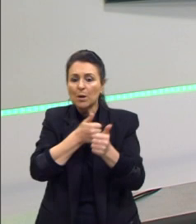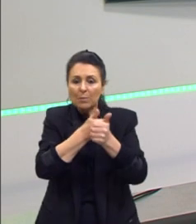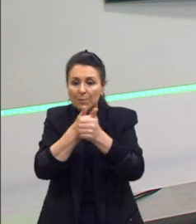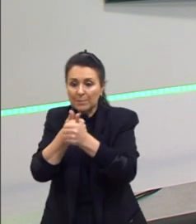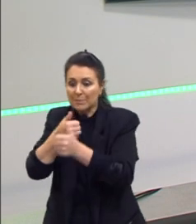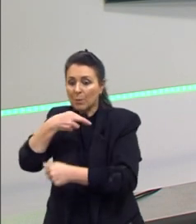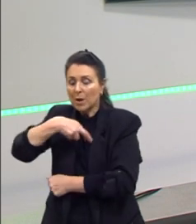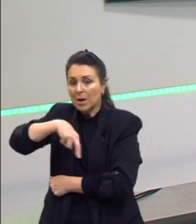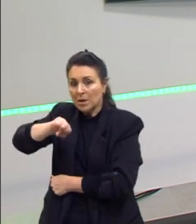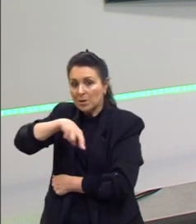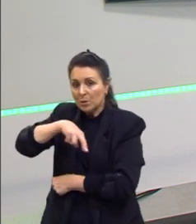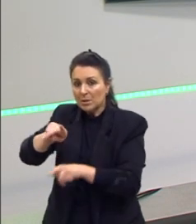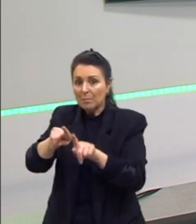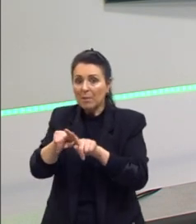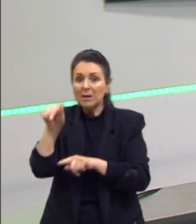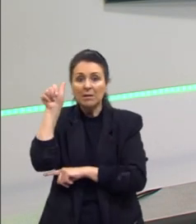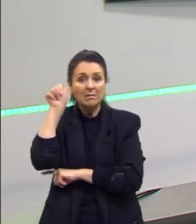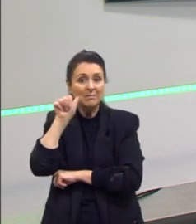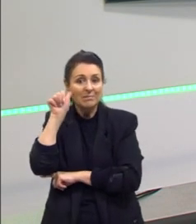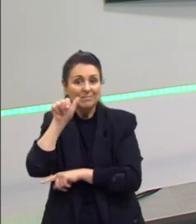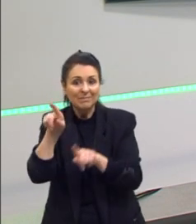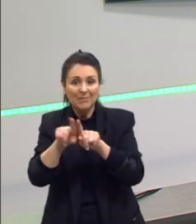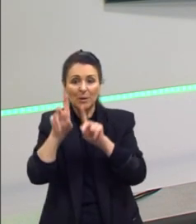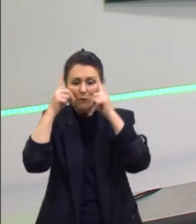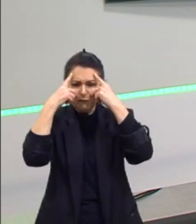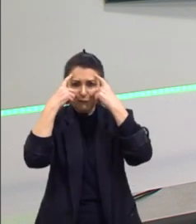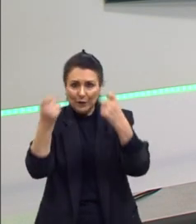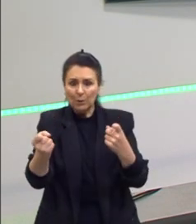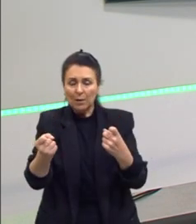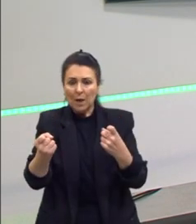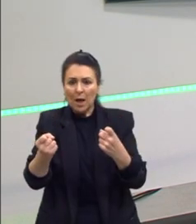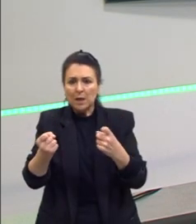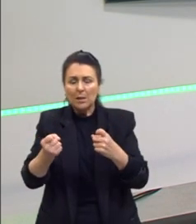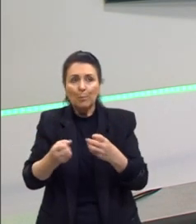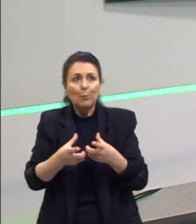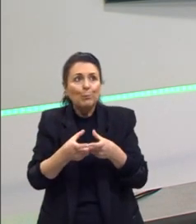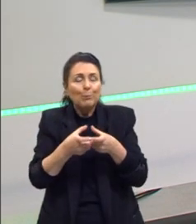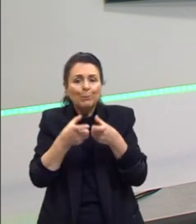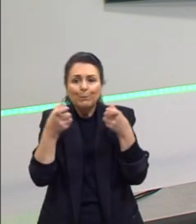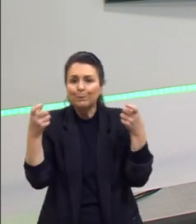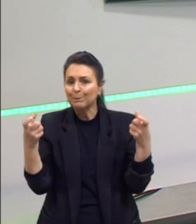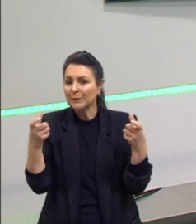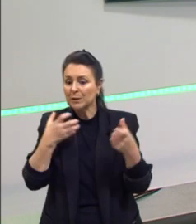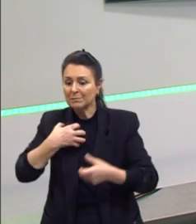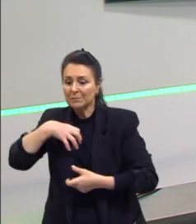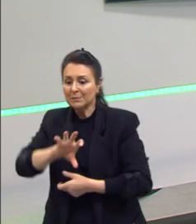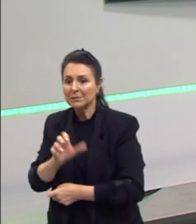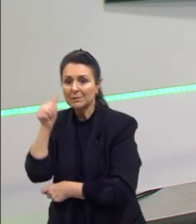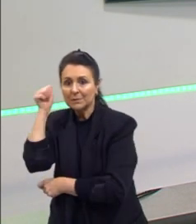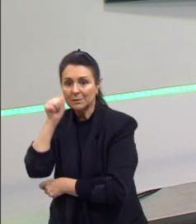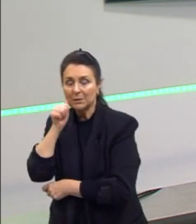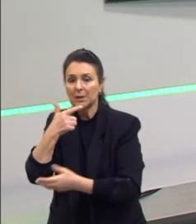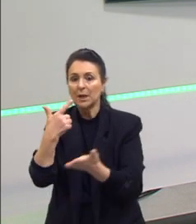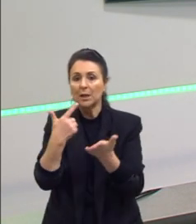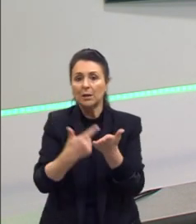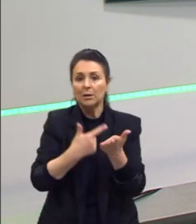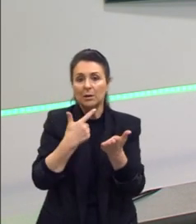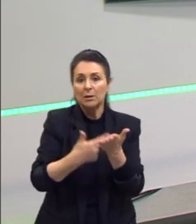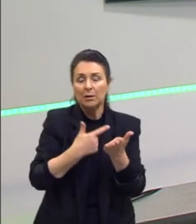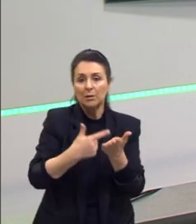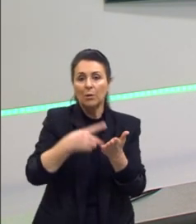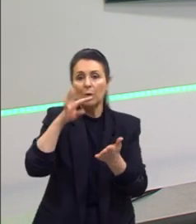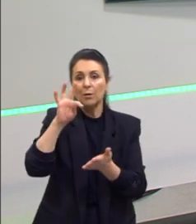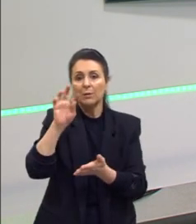mas uma perseguição às mulheres não à violência muito grande contra as mulheres e tem um livro bem interessante é o